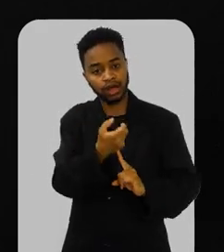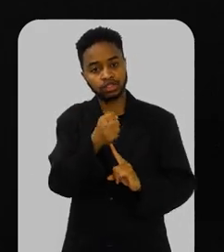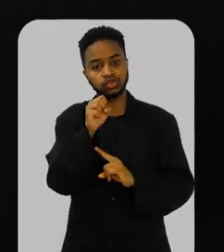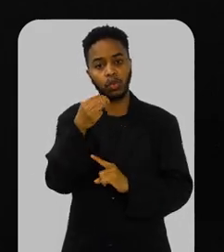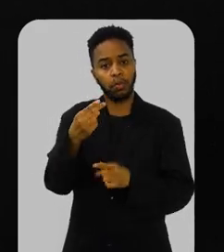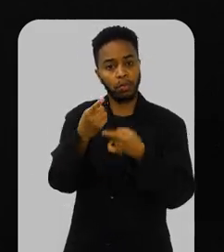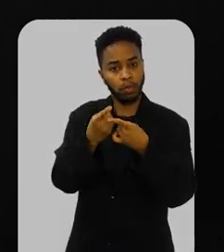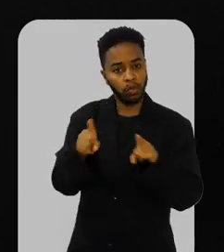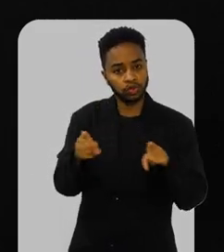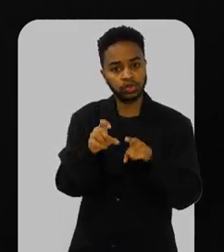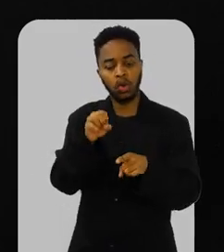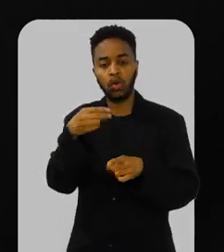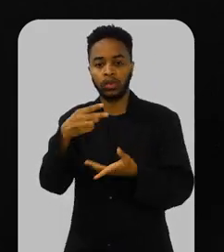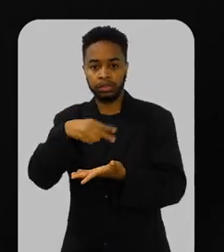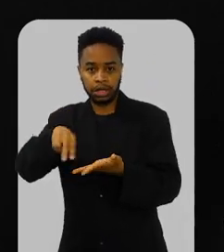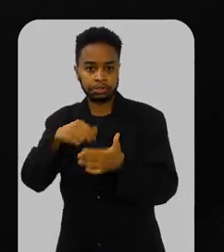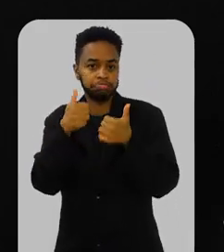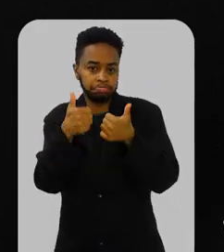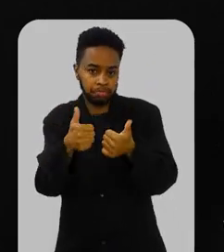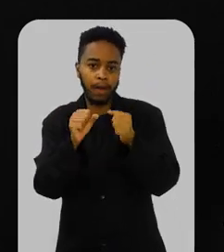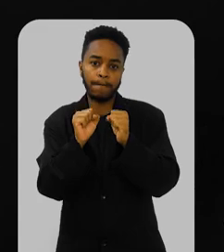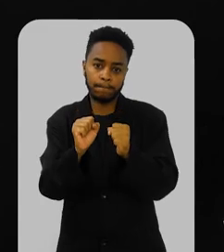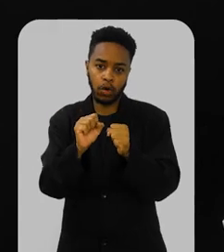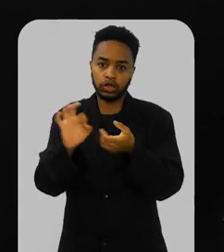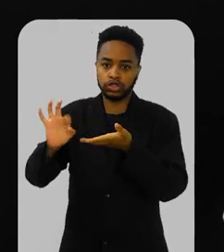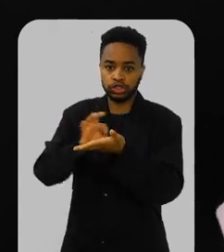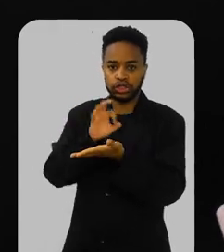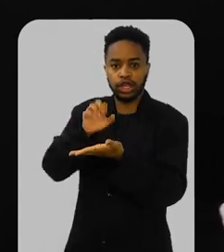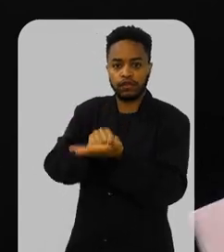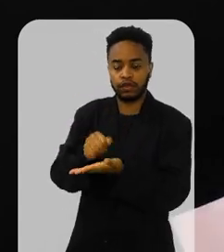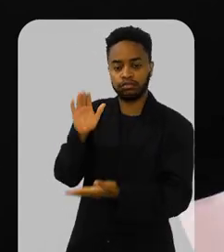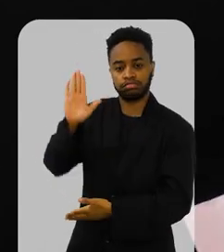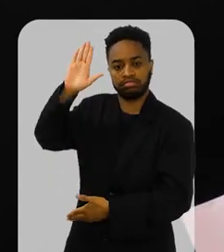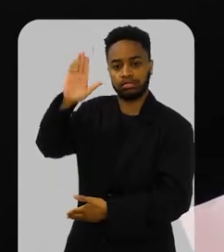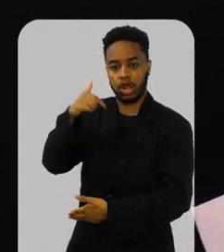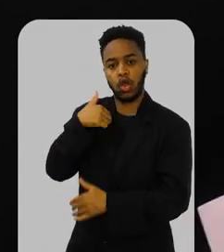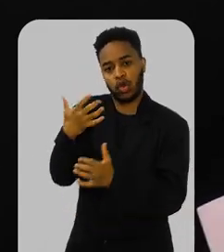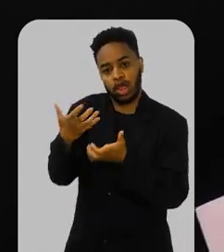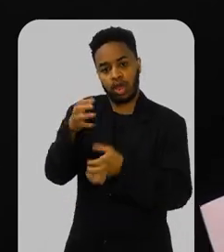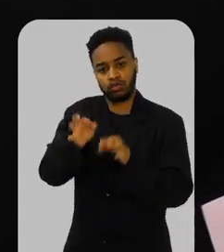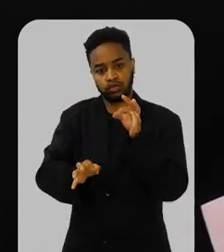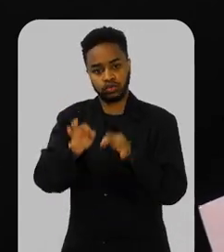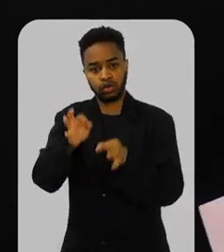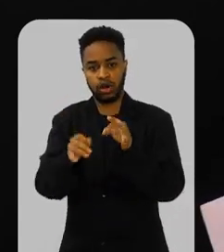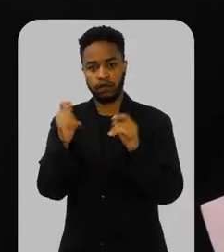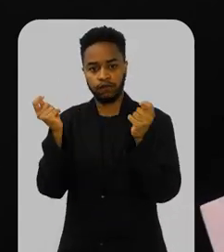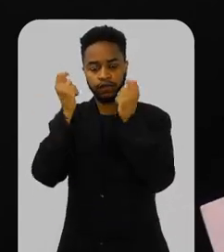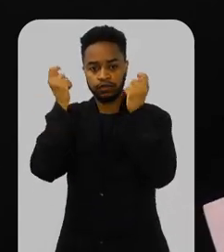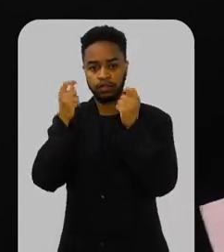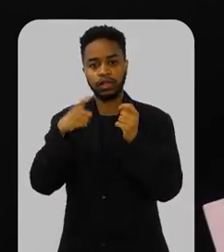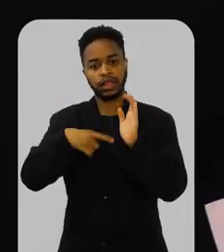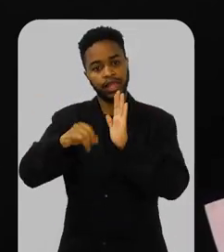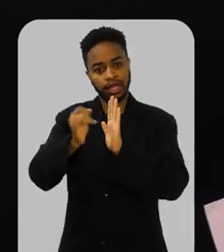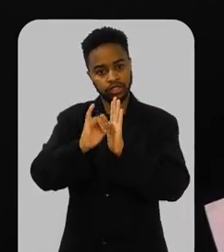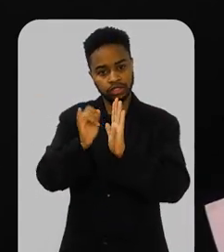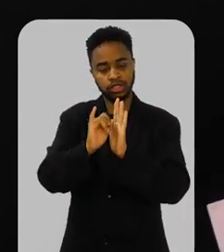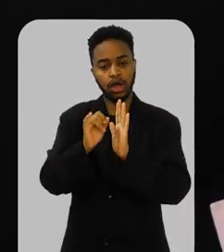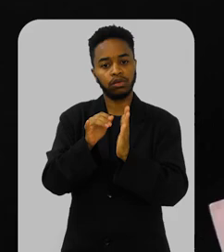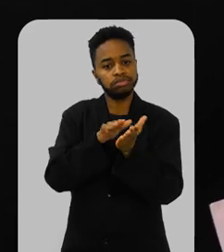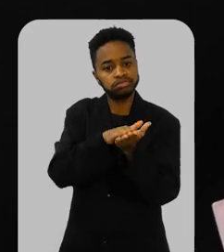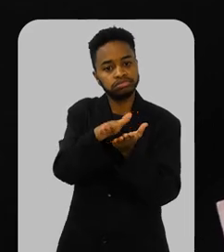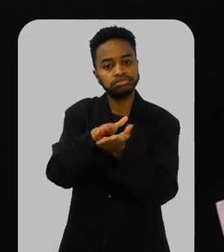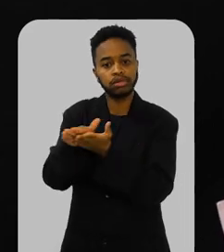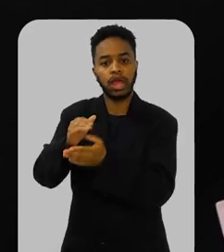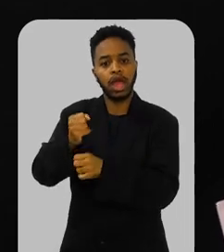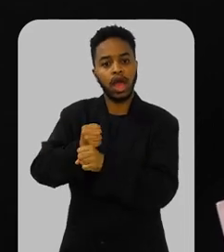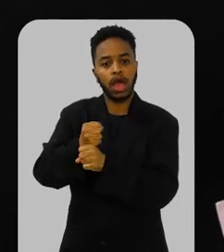arte, você tem uma graduação em música, em dança, você já está apto a se inscrever para ser jurado do festival, né? Existe um edital que é